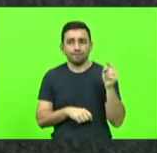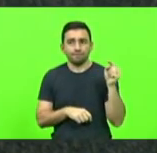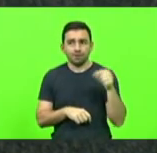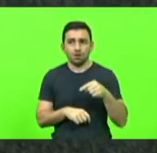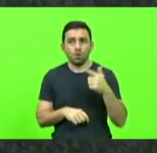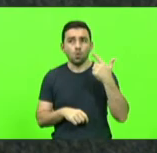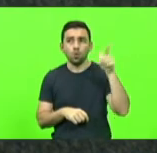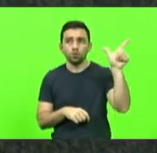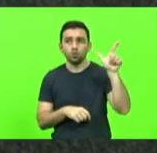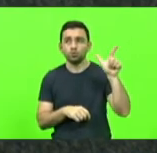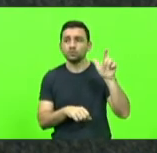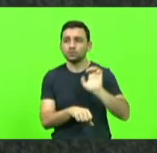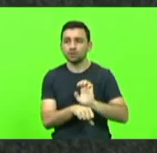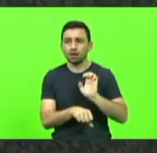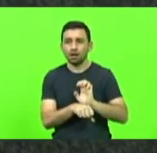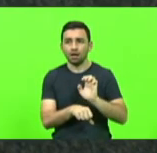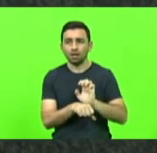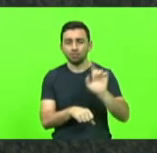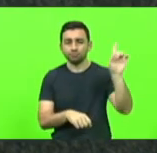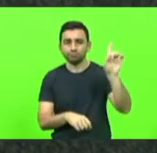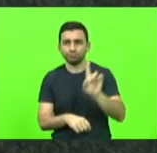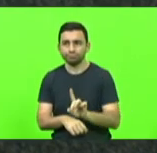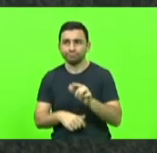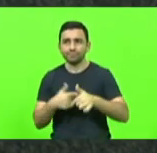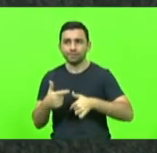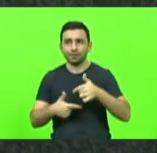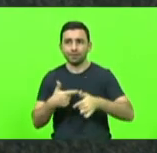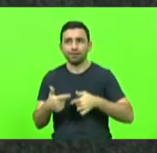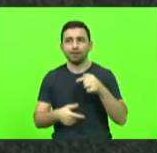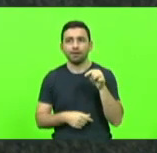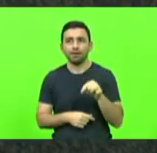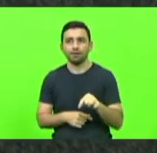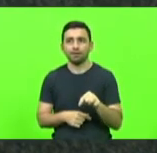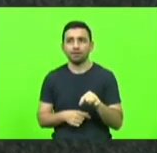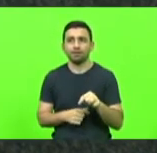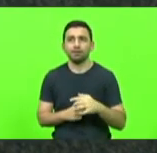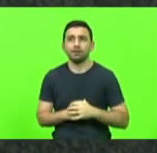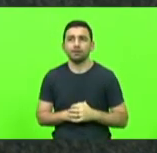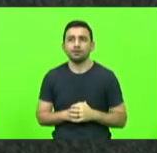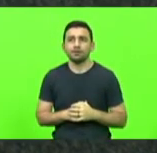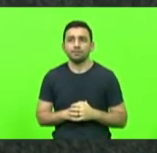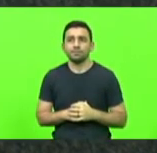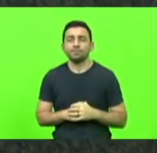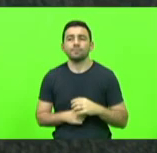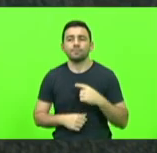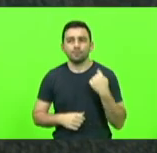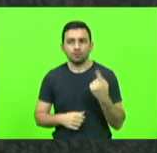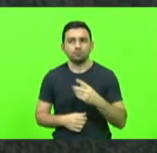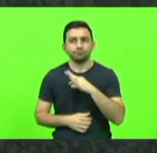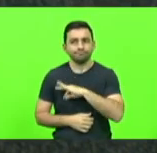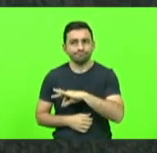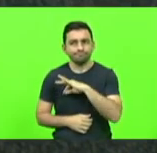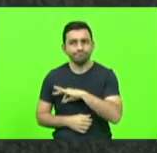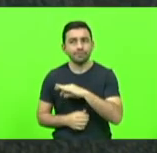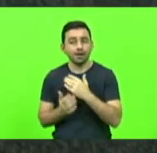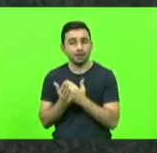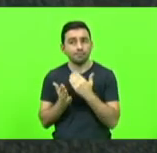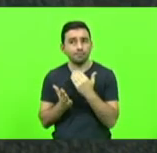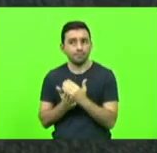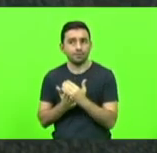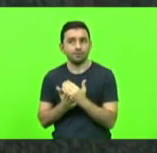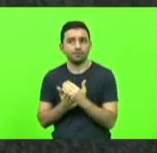estados para trabalhar aqui, e uma forma assim, de dar uma remuneração melhor, isso